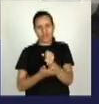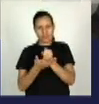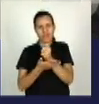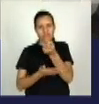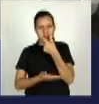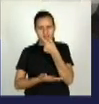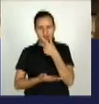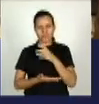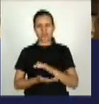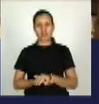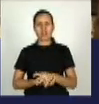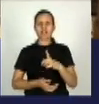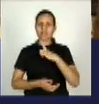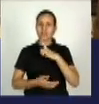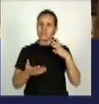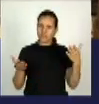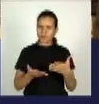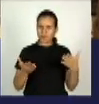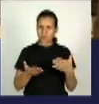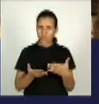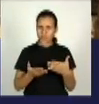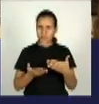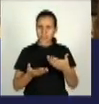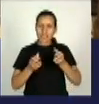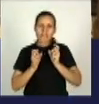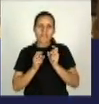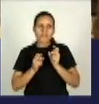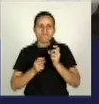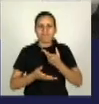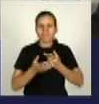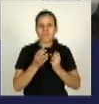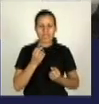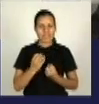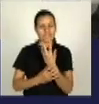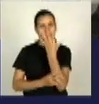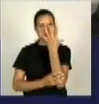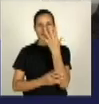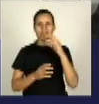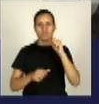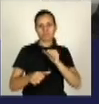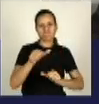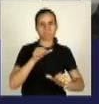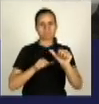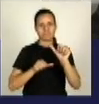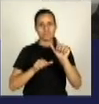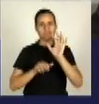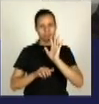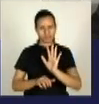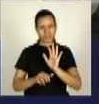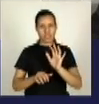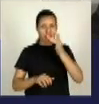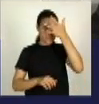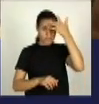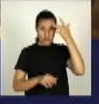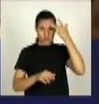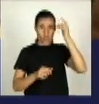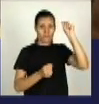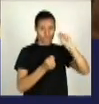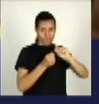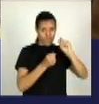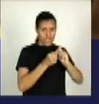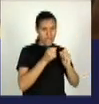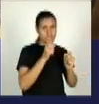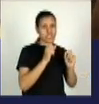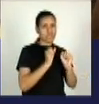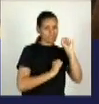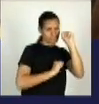de descarte? Existe hoje em discussão aquilo que é a logística reversa, ou seja, o produtor ele é o responsável pelo